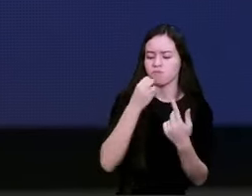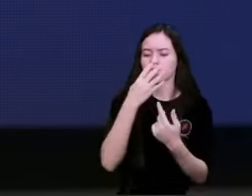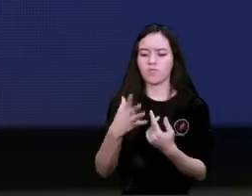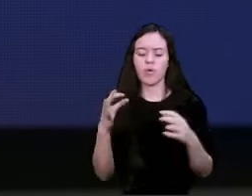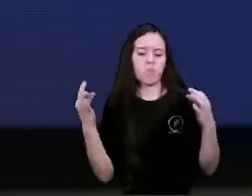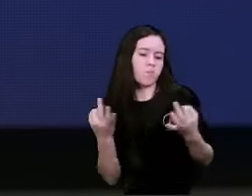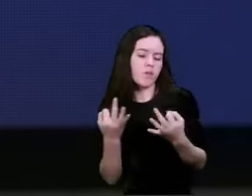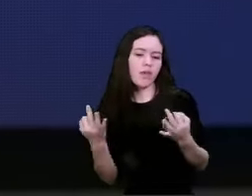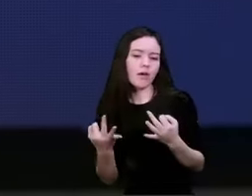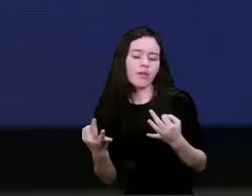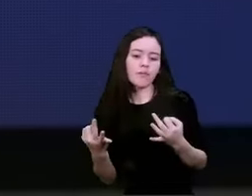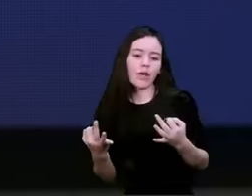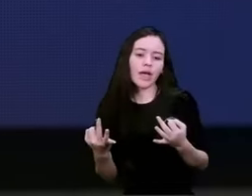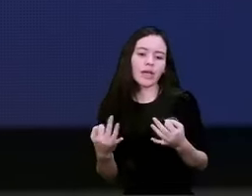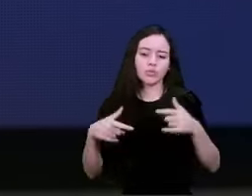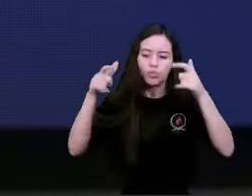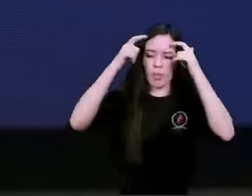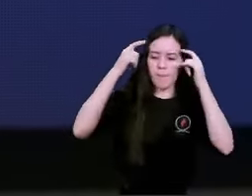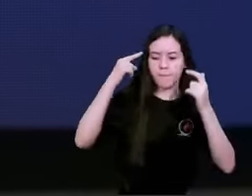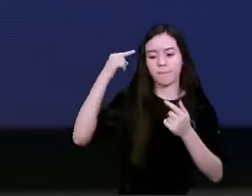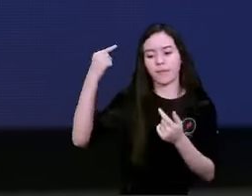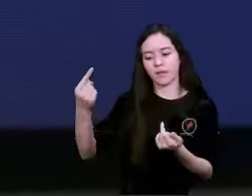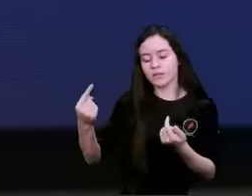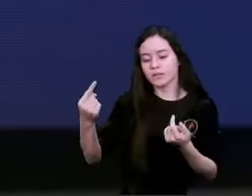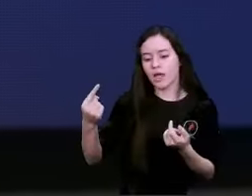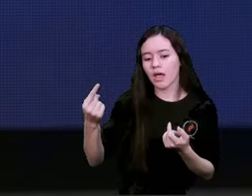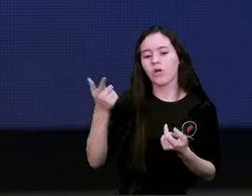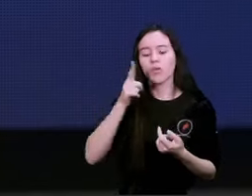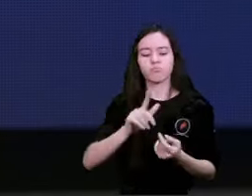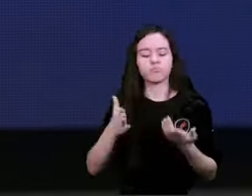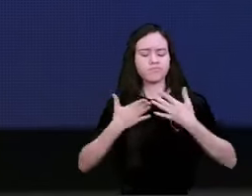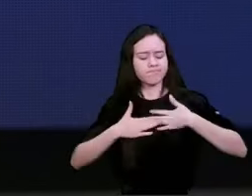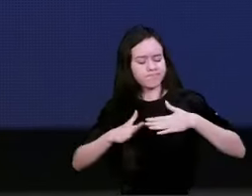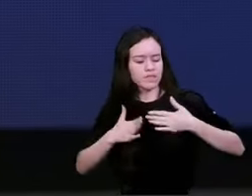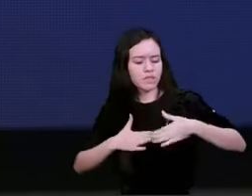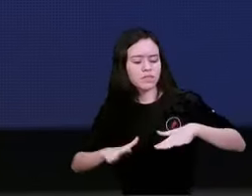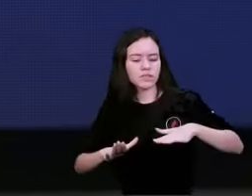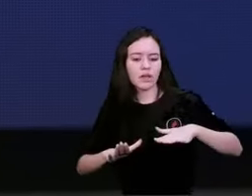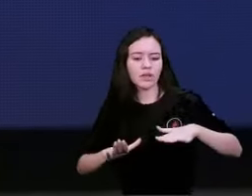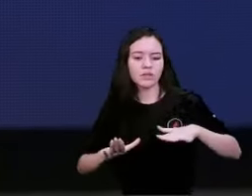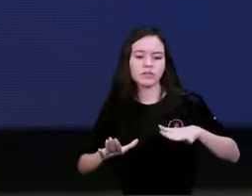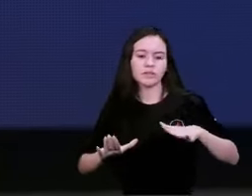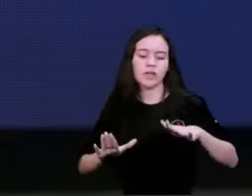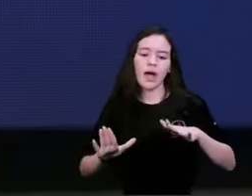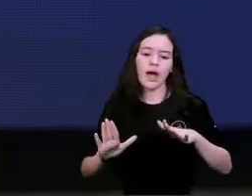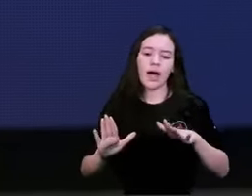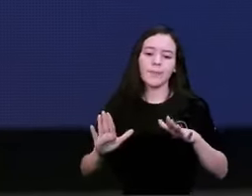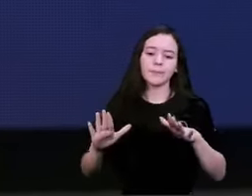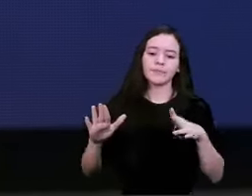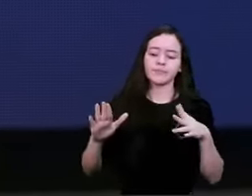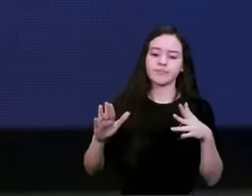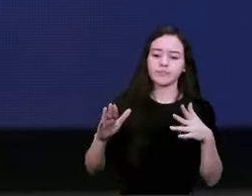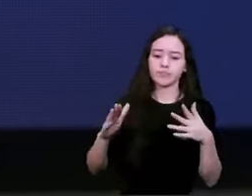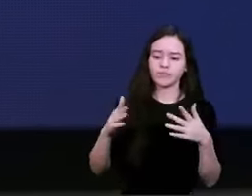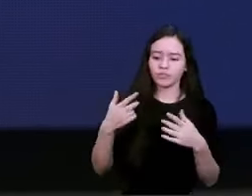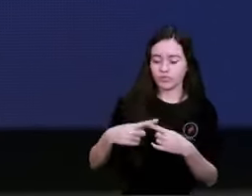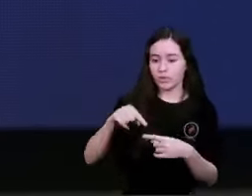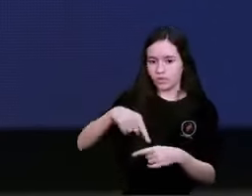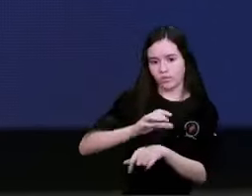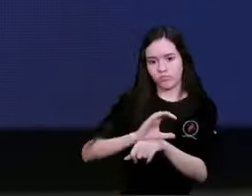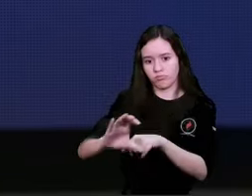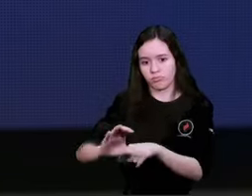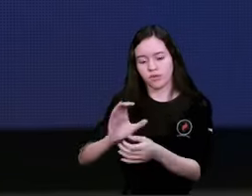perfeito. E agora talvez Roboão pense que ele vai descansar, ou pelo menos desfrutar, daquilo que ele investiu tempo,